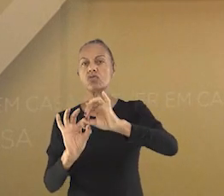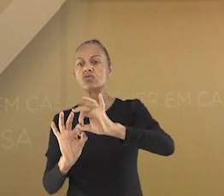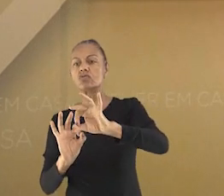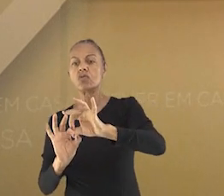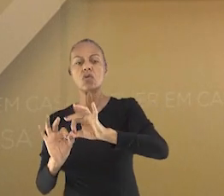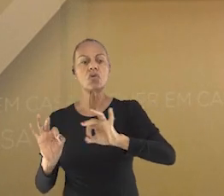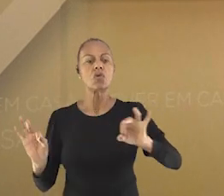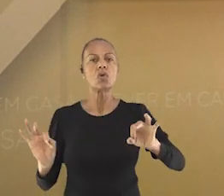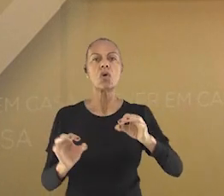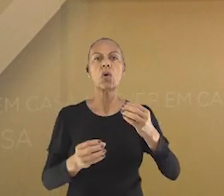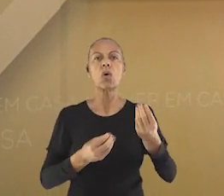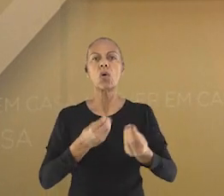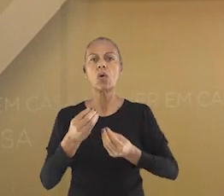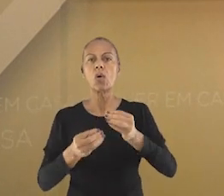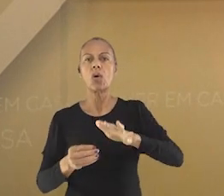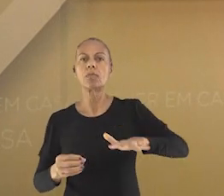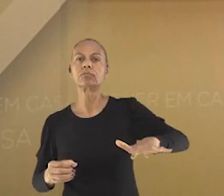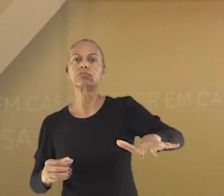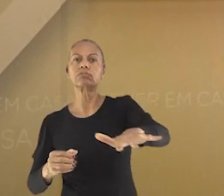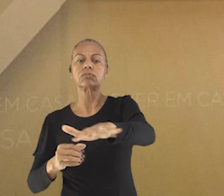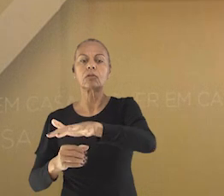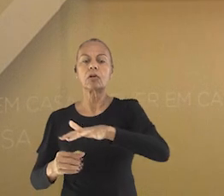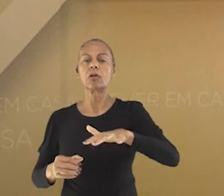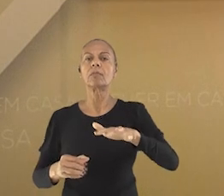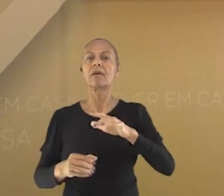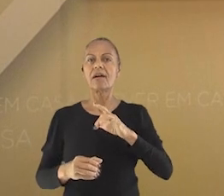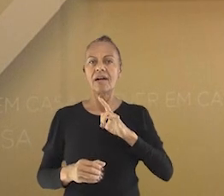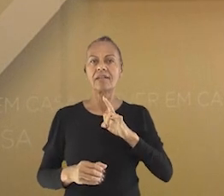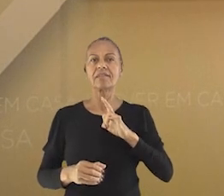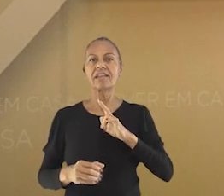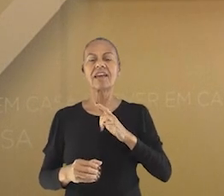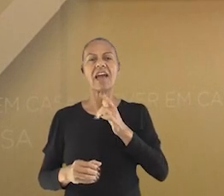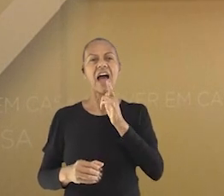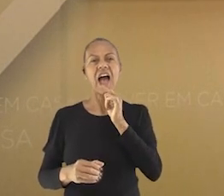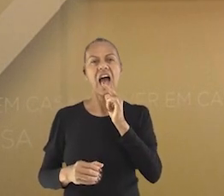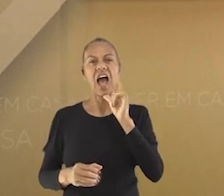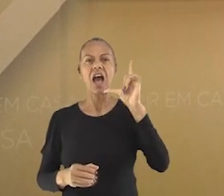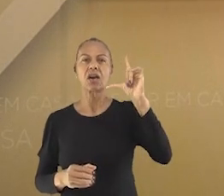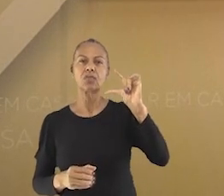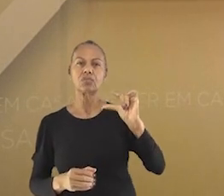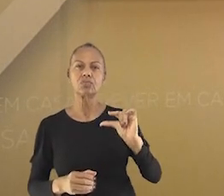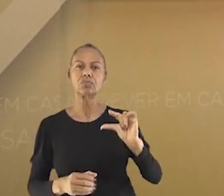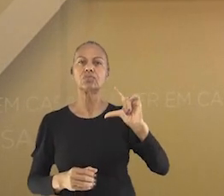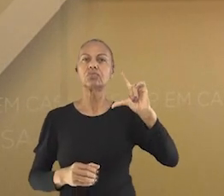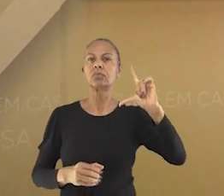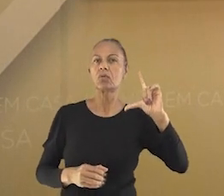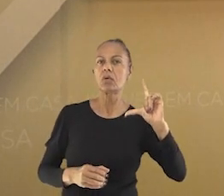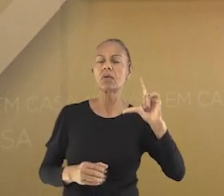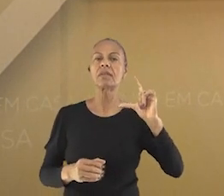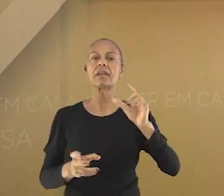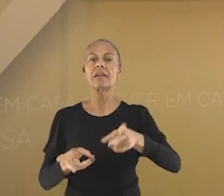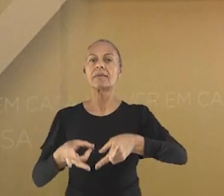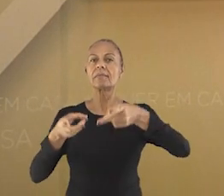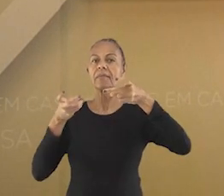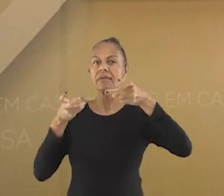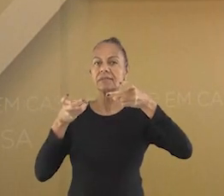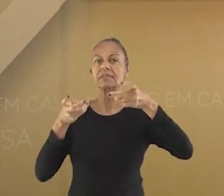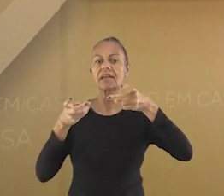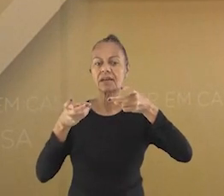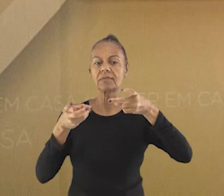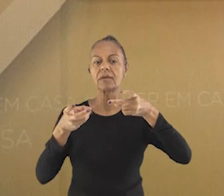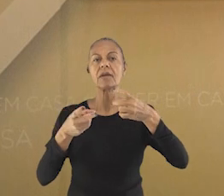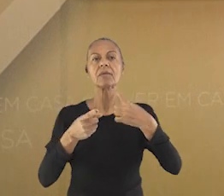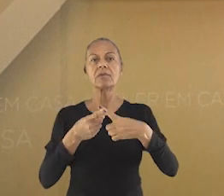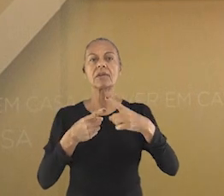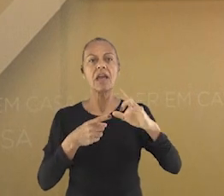do terreno e expõem as áreas da produtividade que estão com escassez hídrica. Isso ocorre